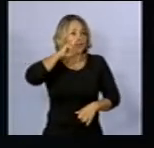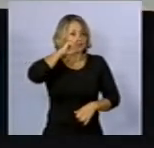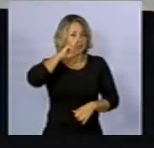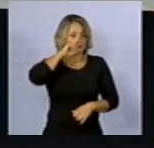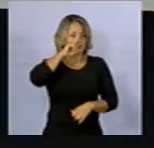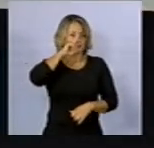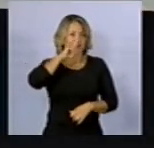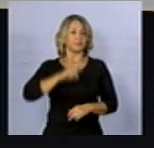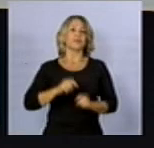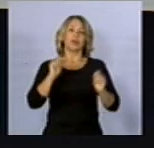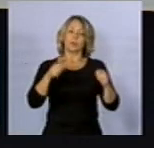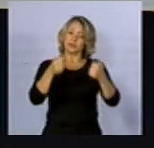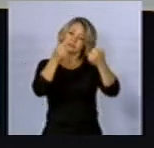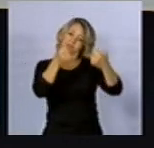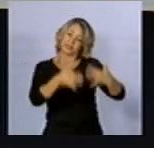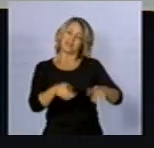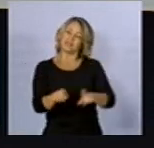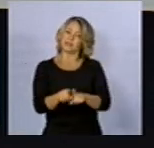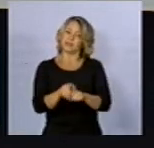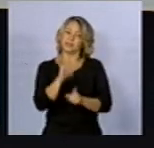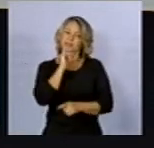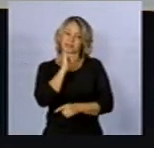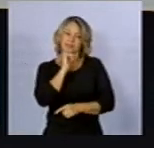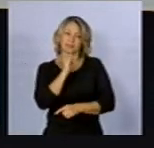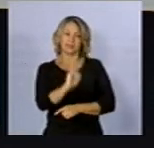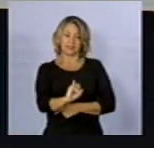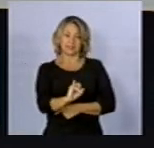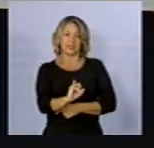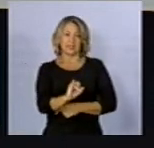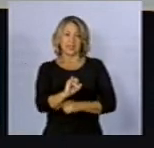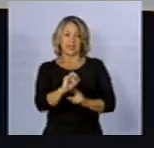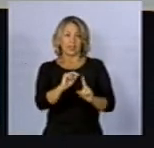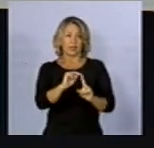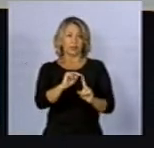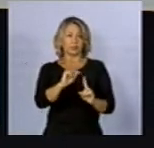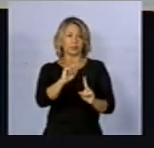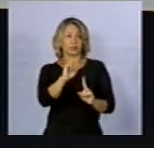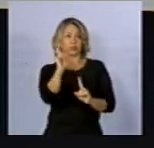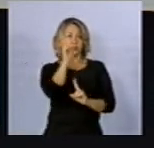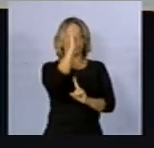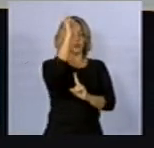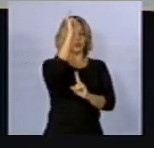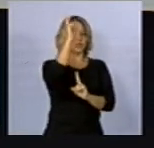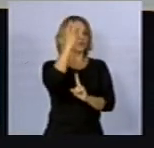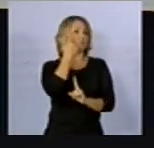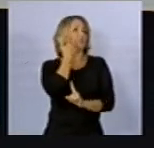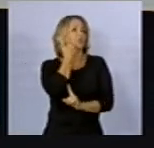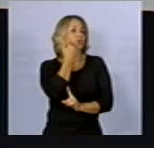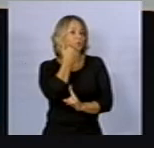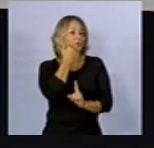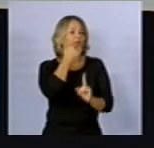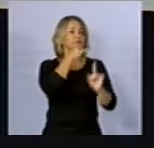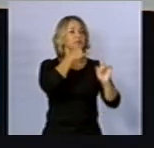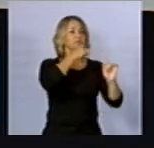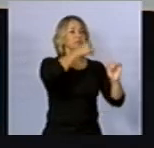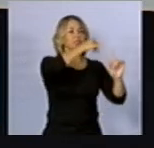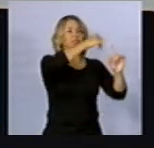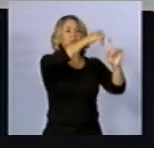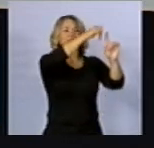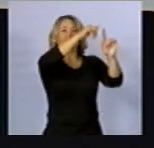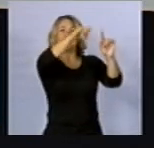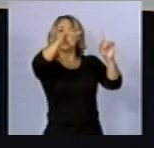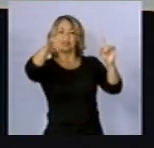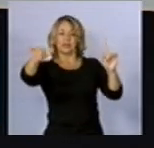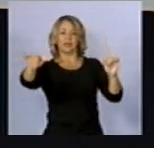Bom, poderia-se dizer, então, que mesmo na altura padrão das linhas de transmissão de alta